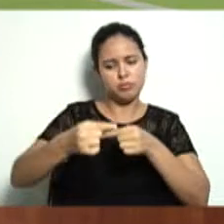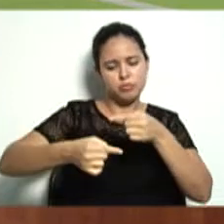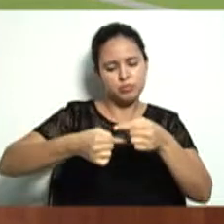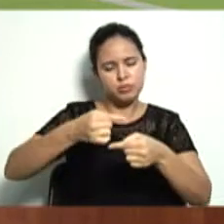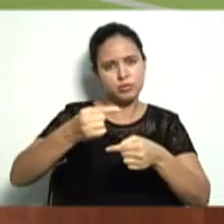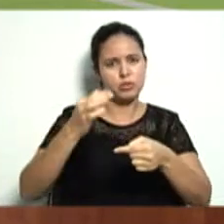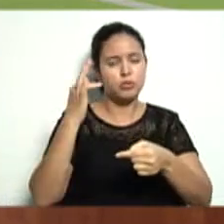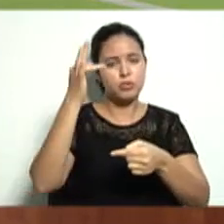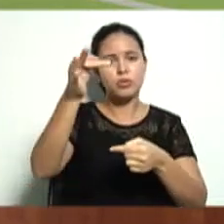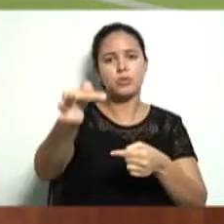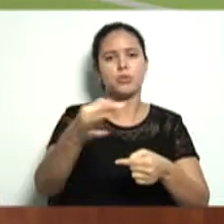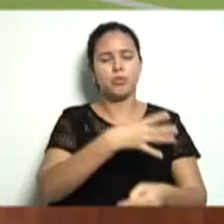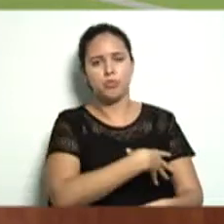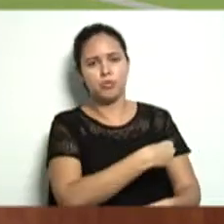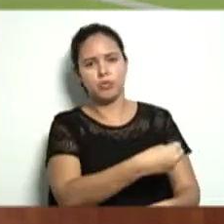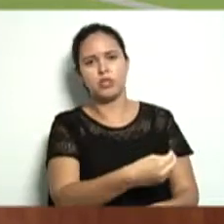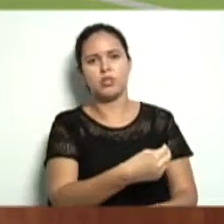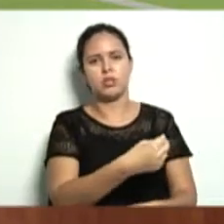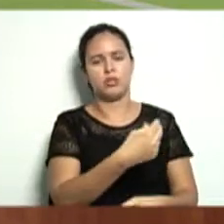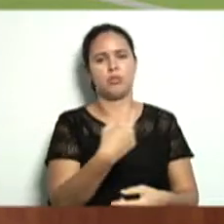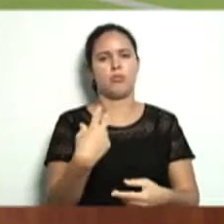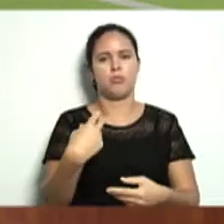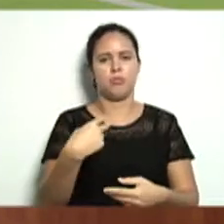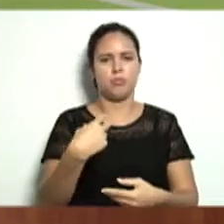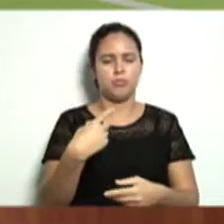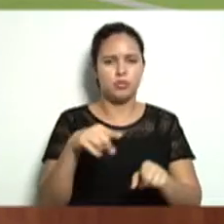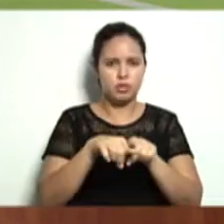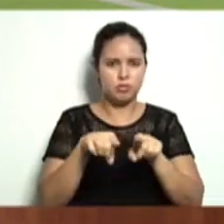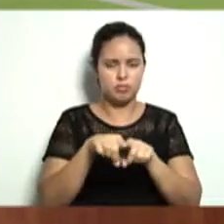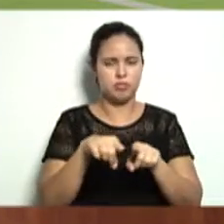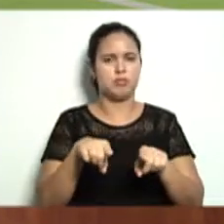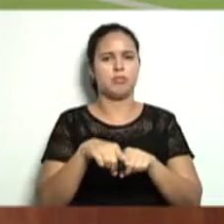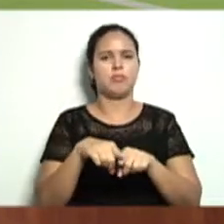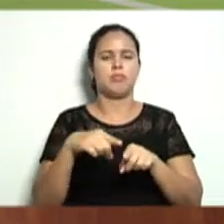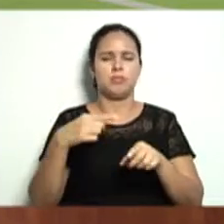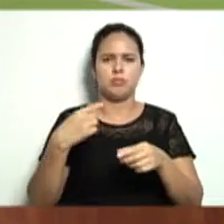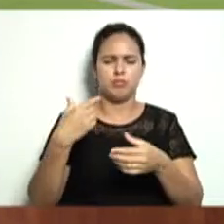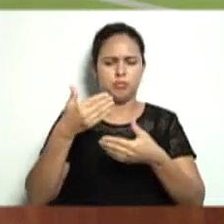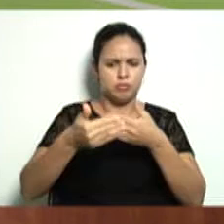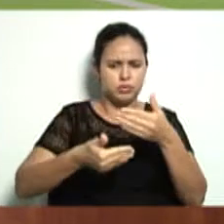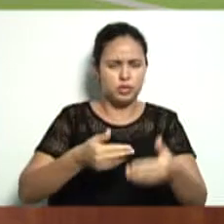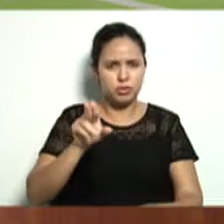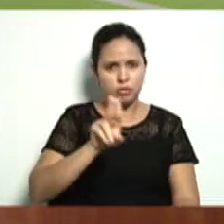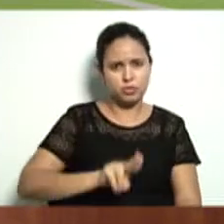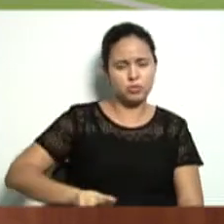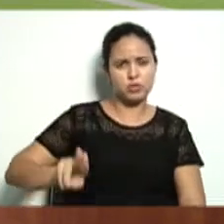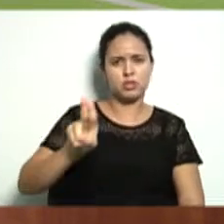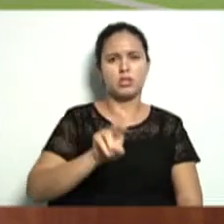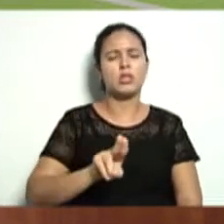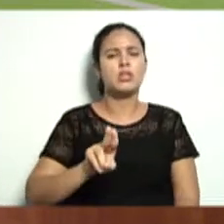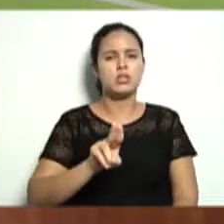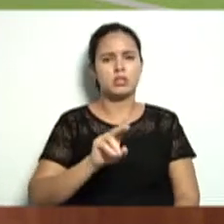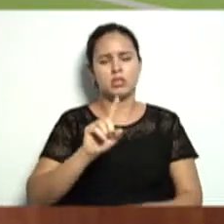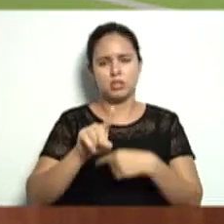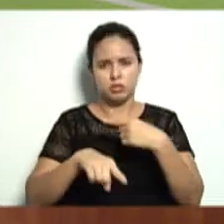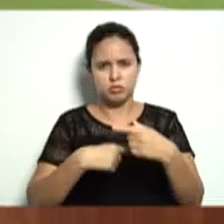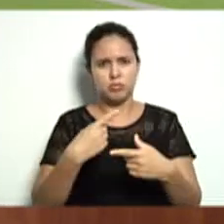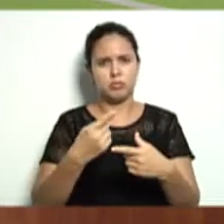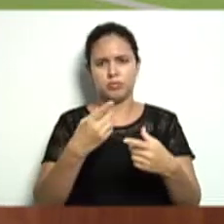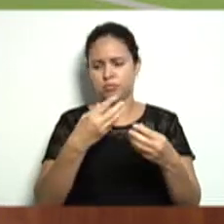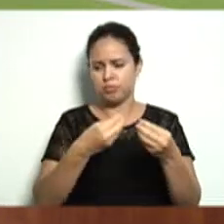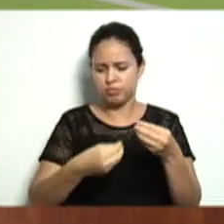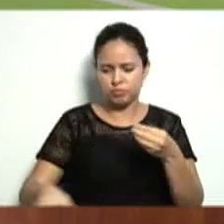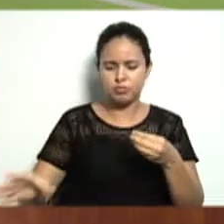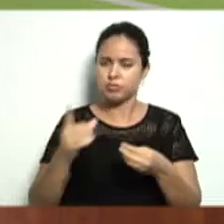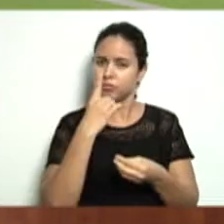netos, né? Se a gente continuar utilizando ao passo que a gente utiliza, descarta, e